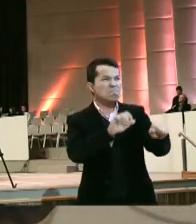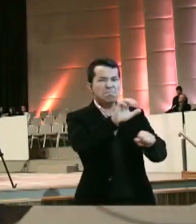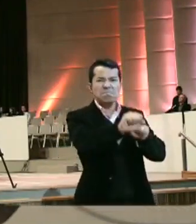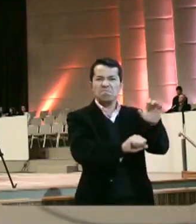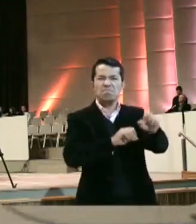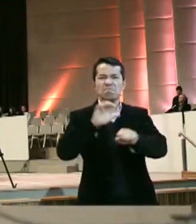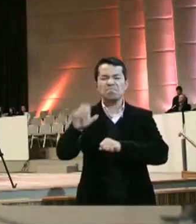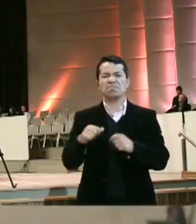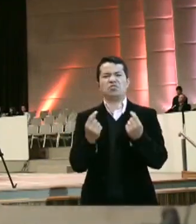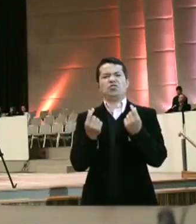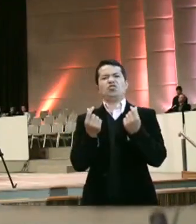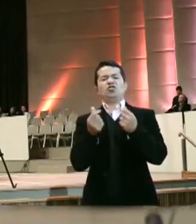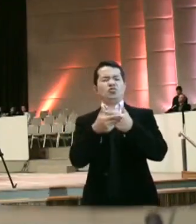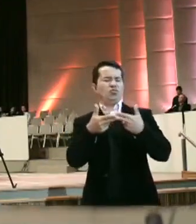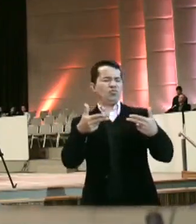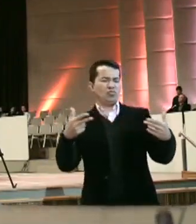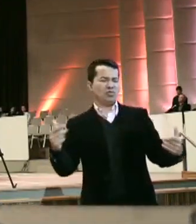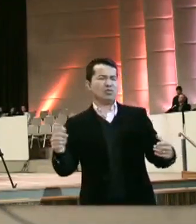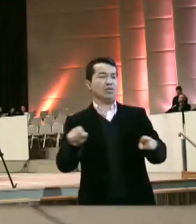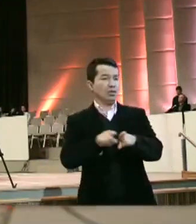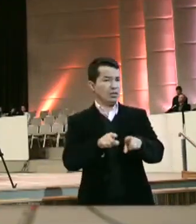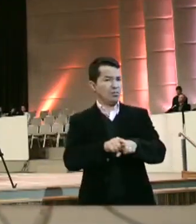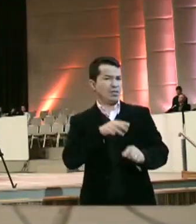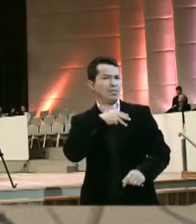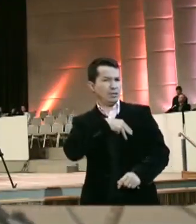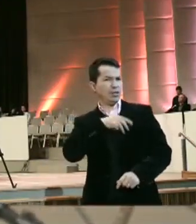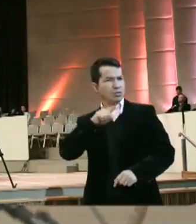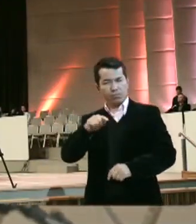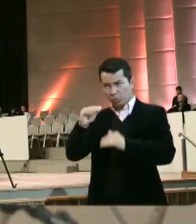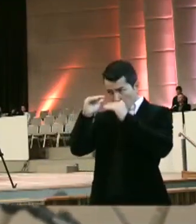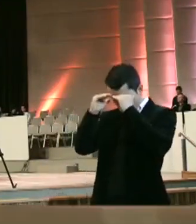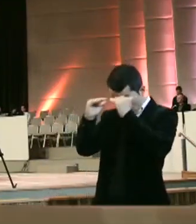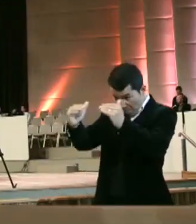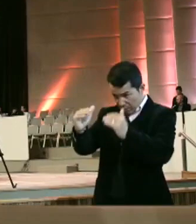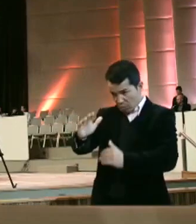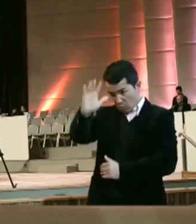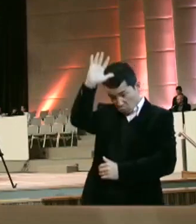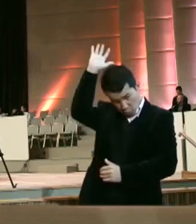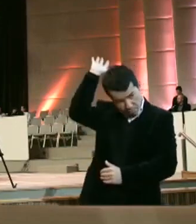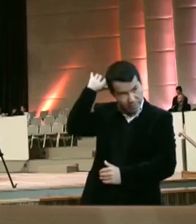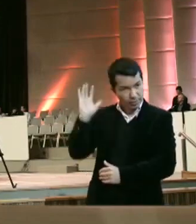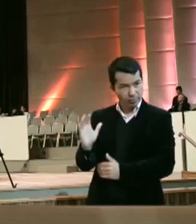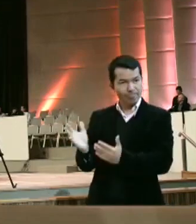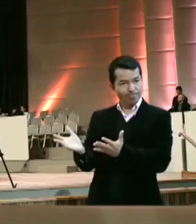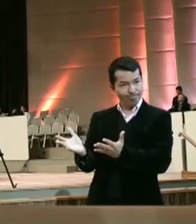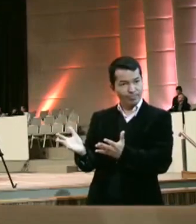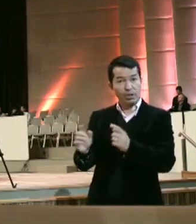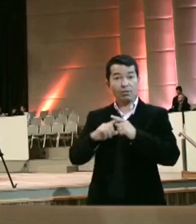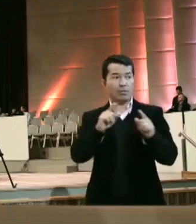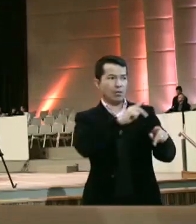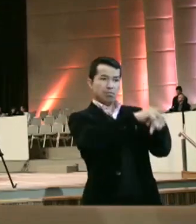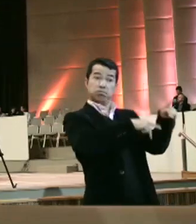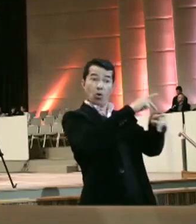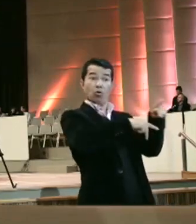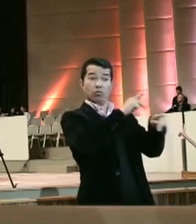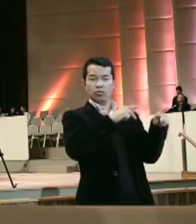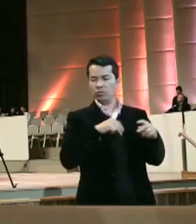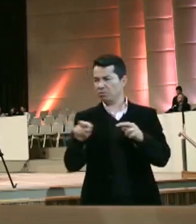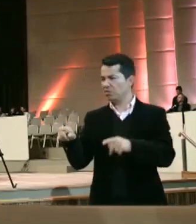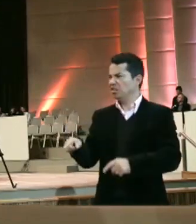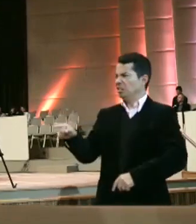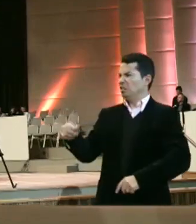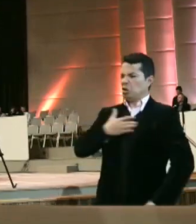e ele servia o Império Romano, ele era visto como alguém que era vendido